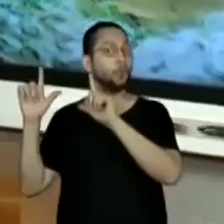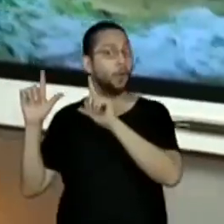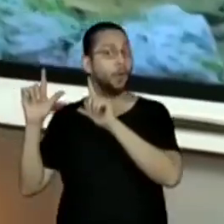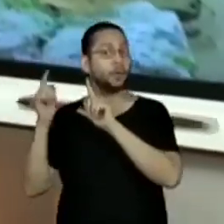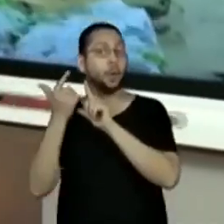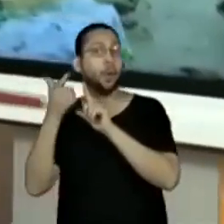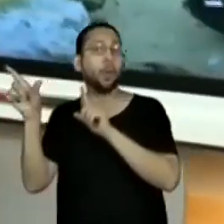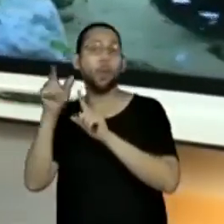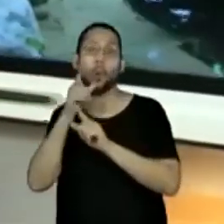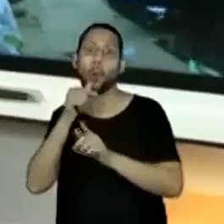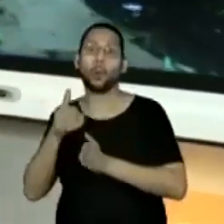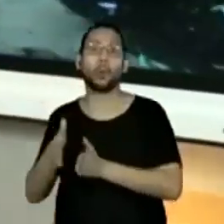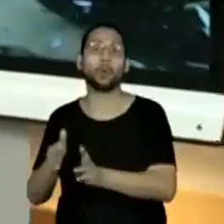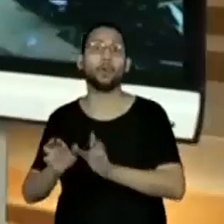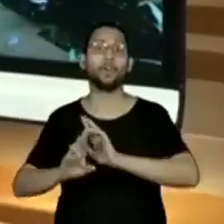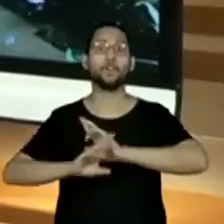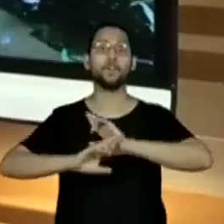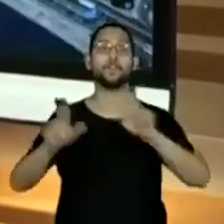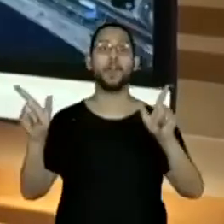rio, ou